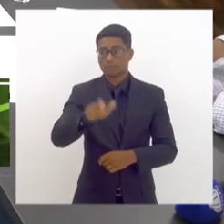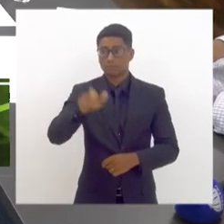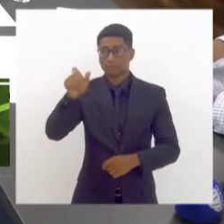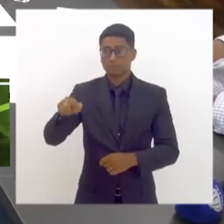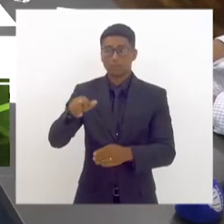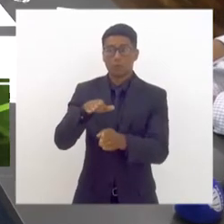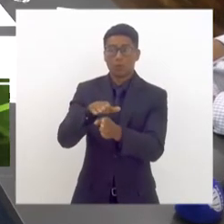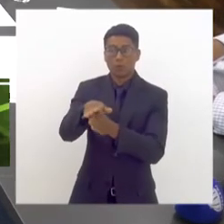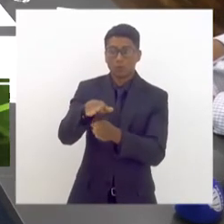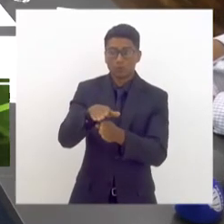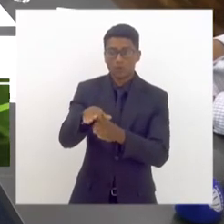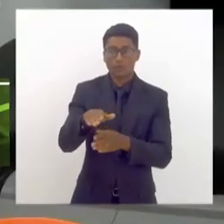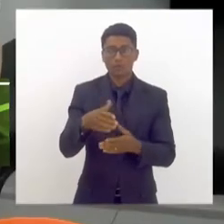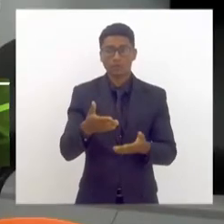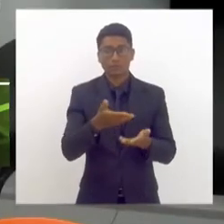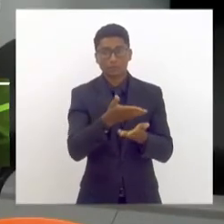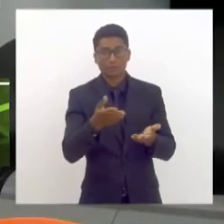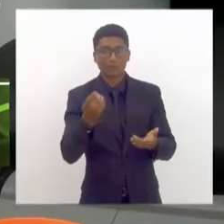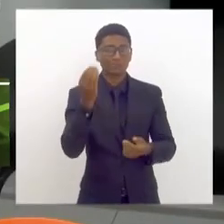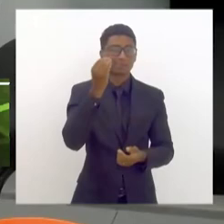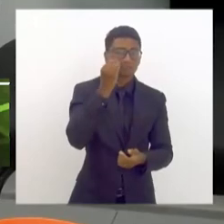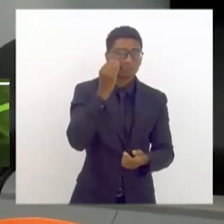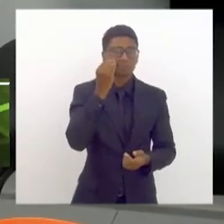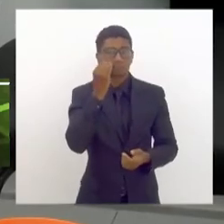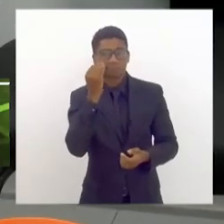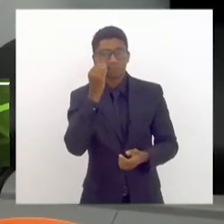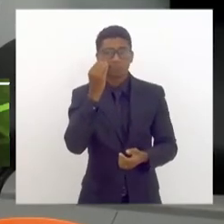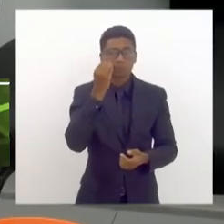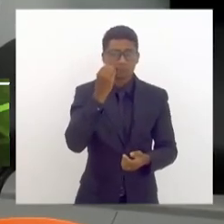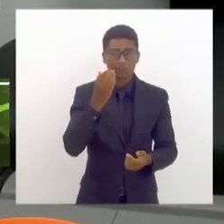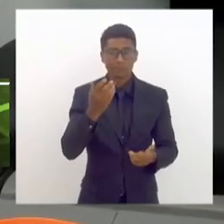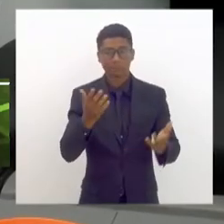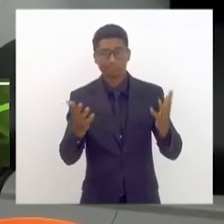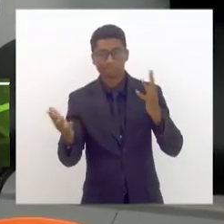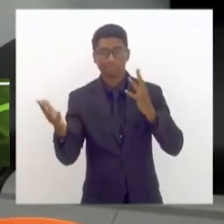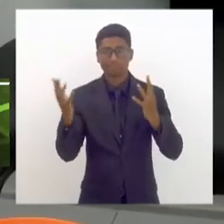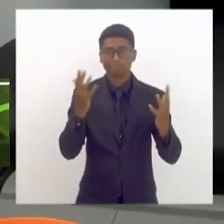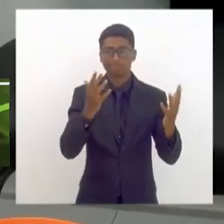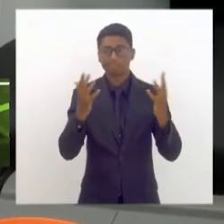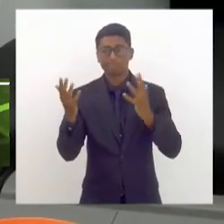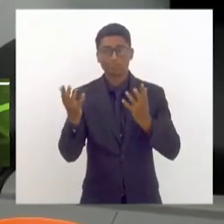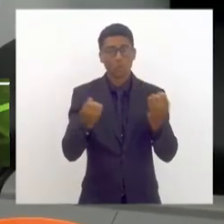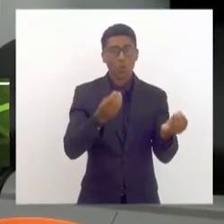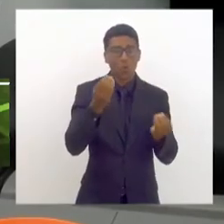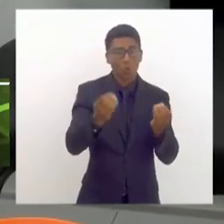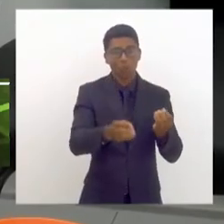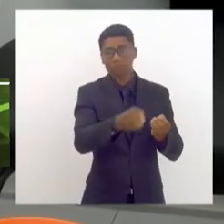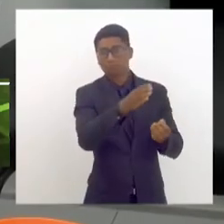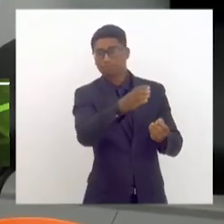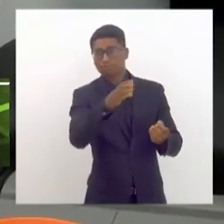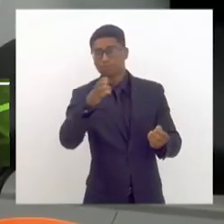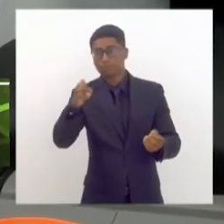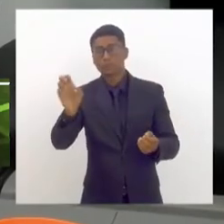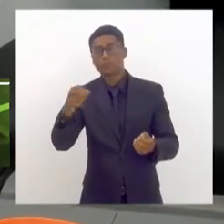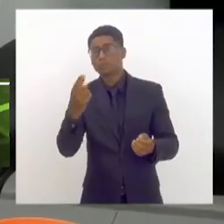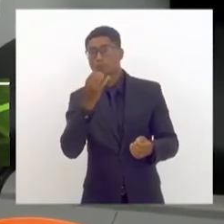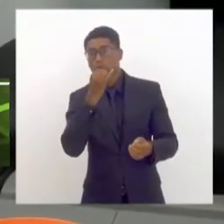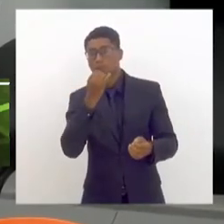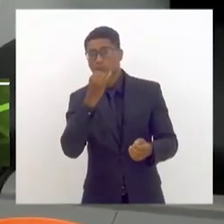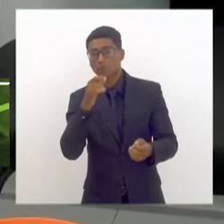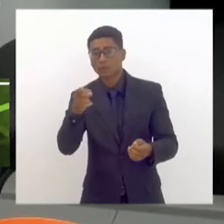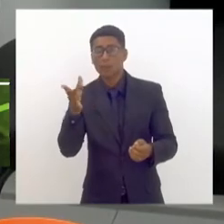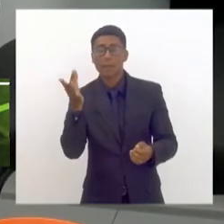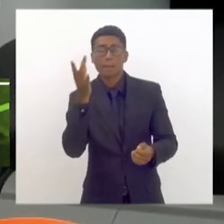vão tentando conseguir outros mecanismos para se deslocar, ou se ausentam das sessões presenciais,